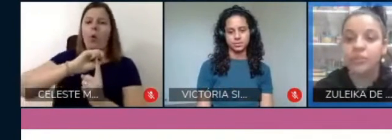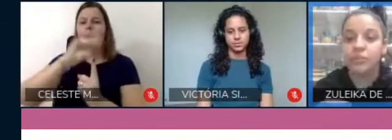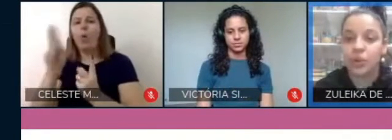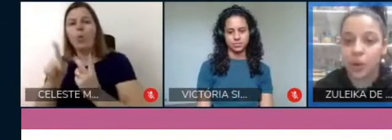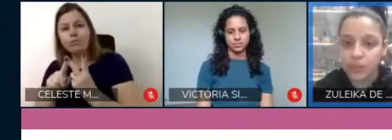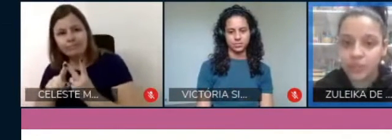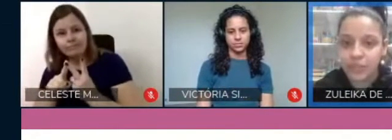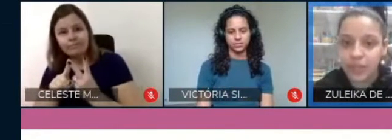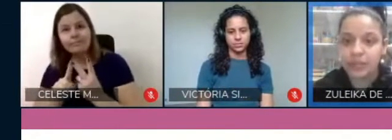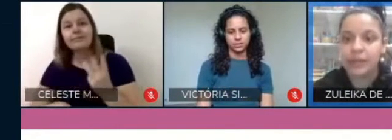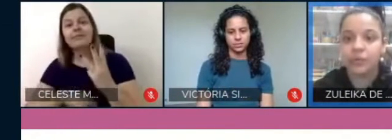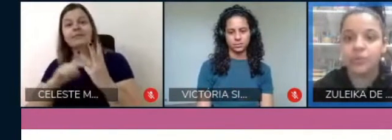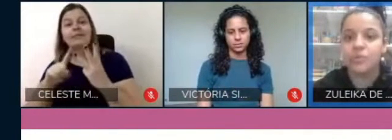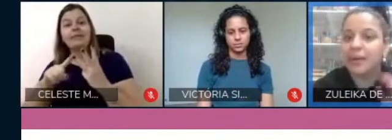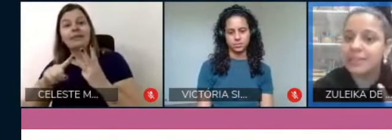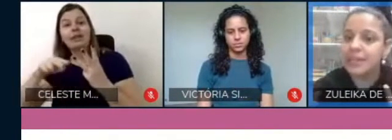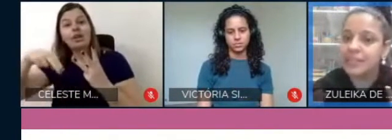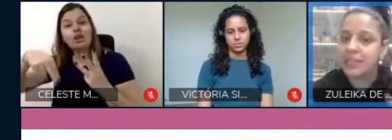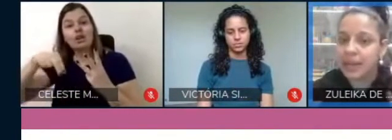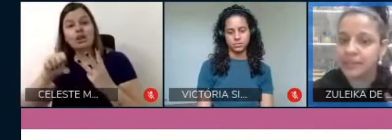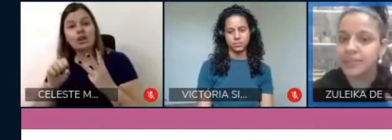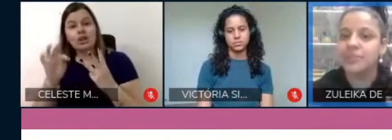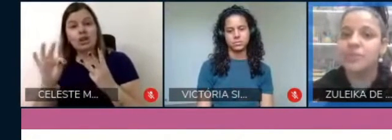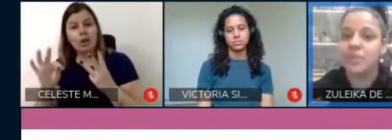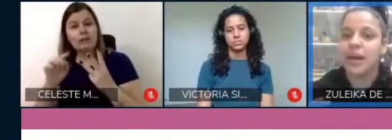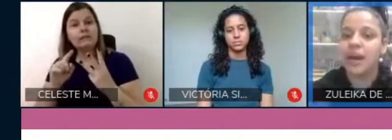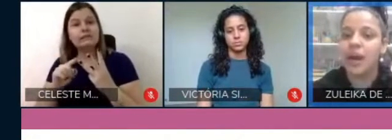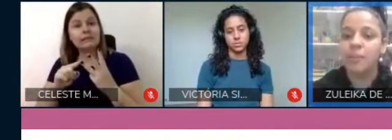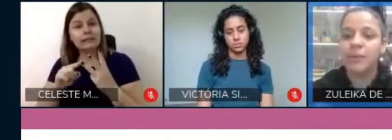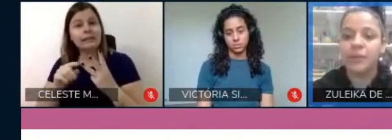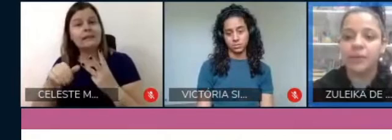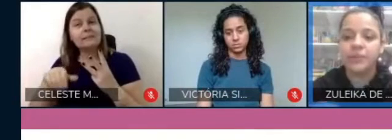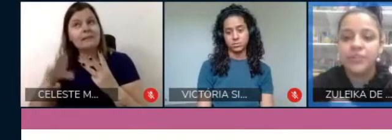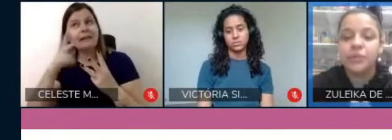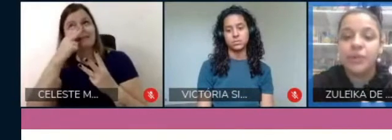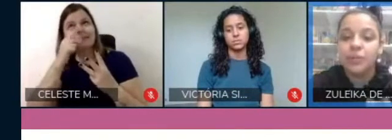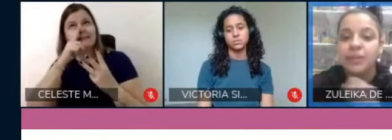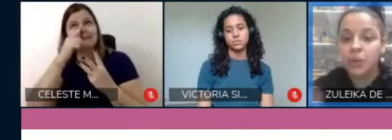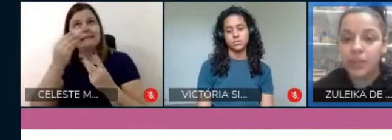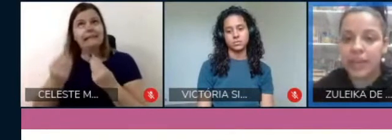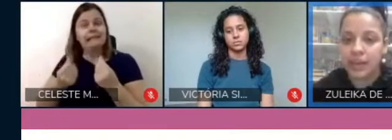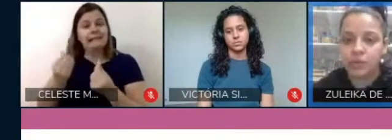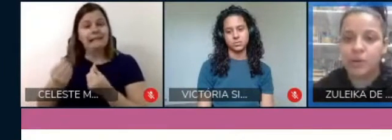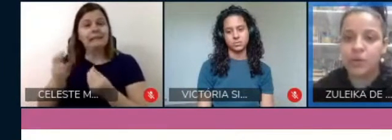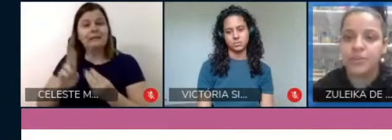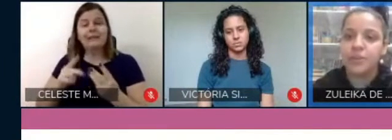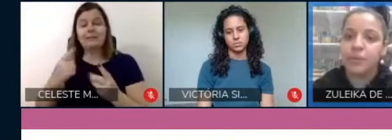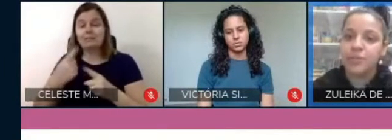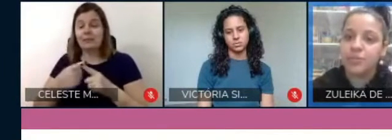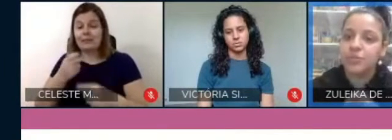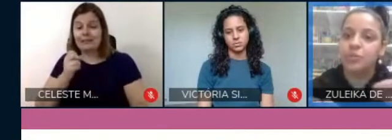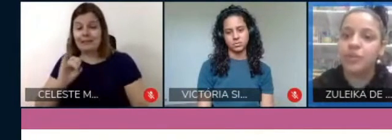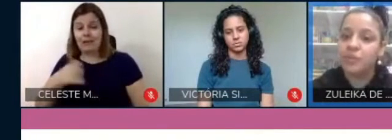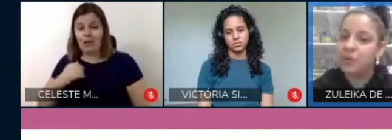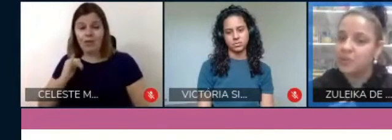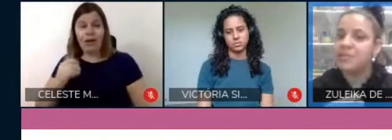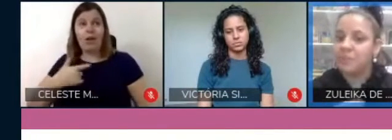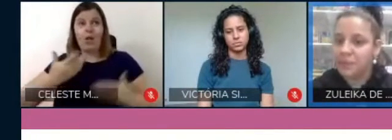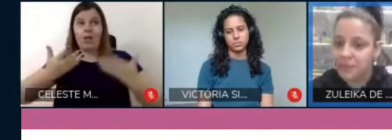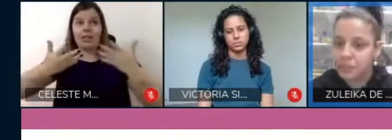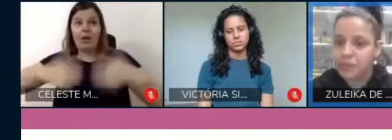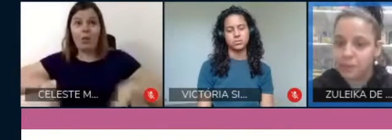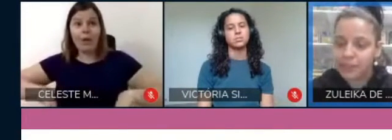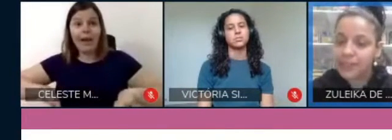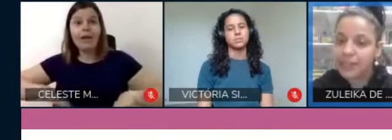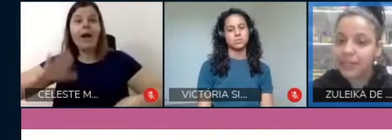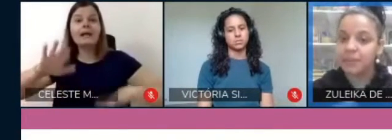tudo isso. E o not, que é um dos mais arriscados de usar, porque quando eu digo que eu não quero uma coisa, eu posso excluir uma